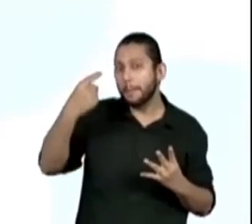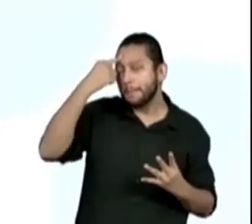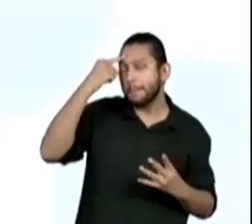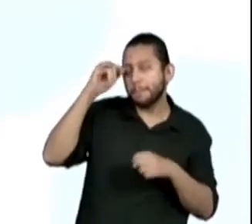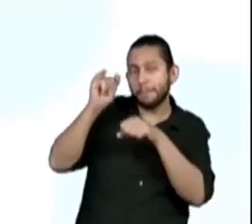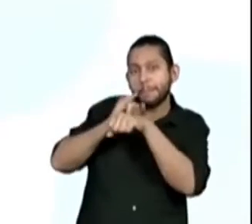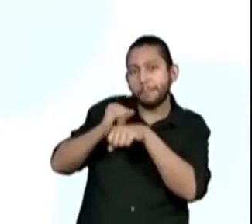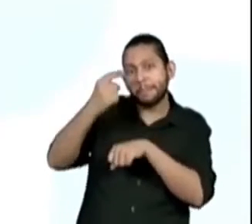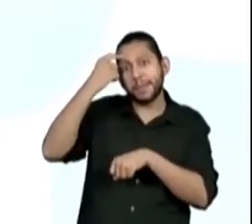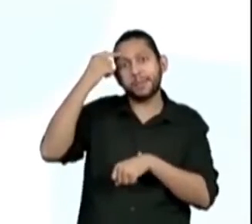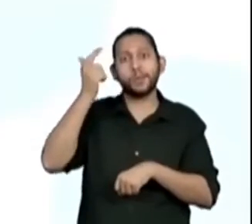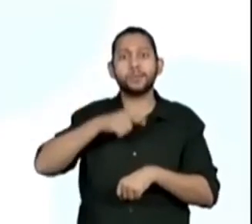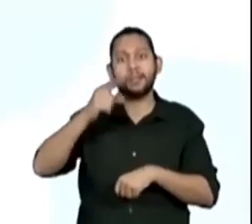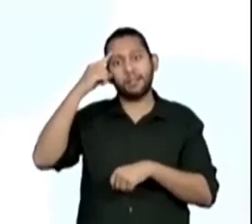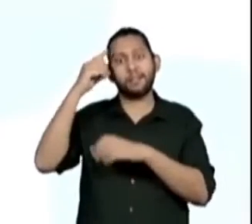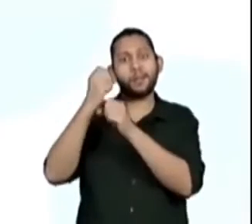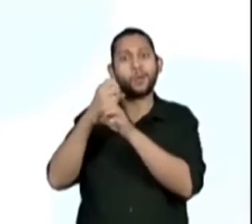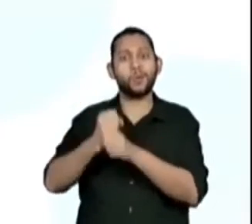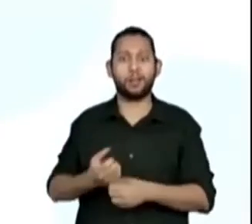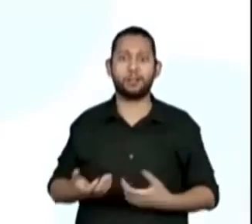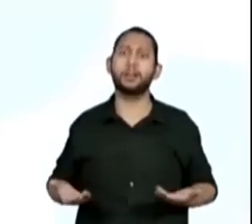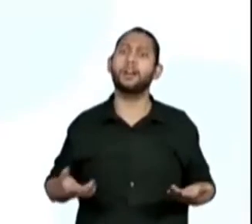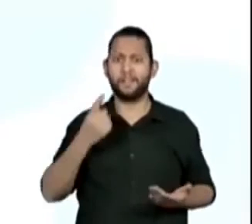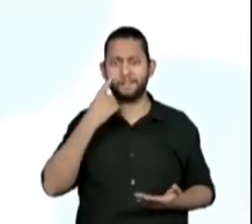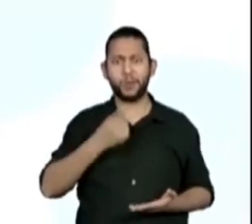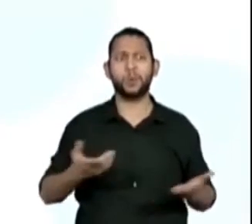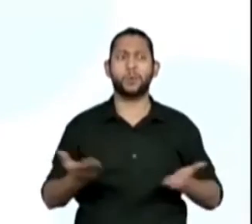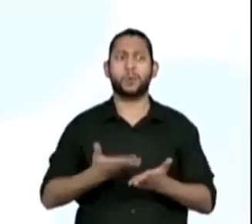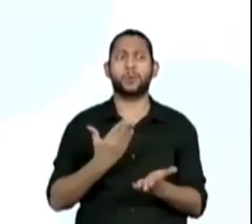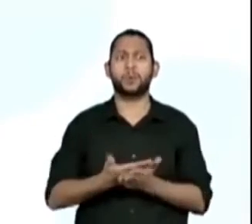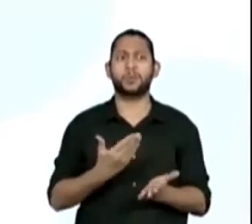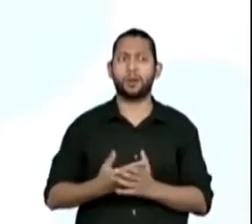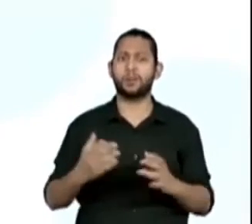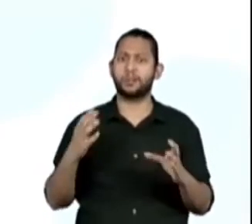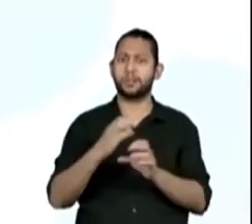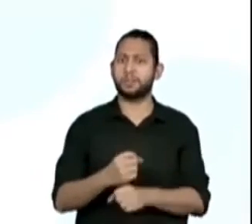mental. Bastante coisa em 25 minutos, né, Pro? Sim, bastante mesmo. Bastante coisa.